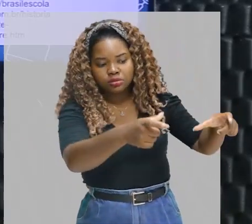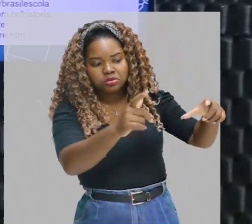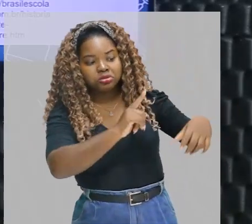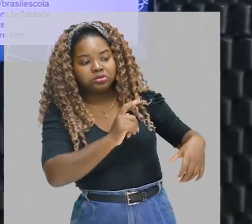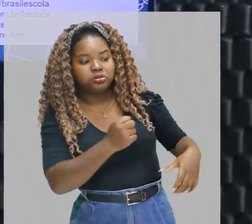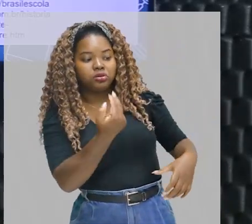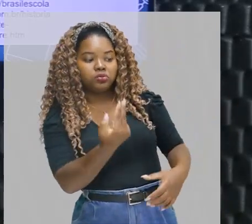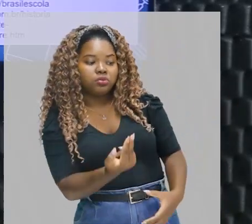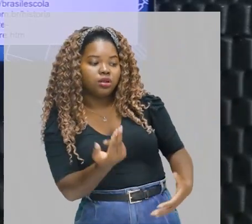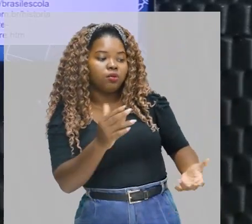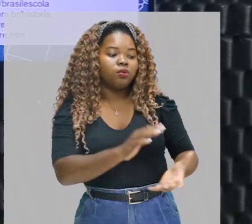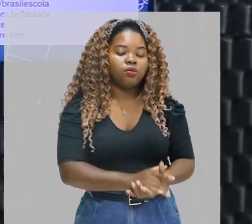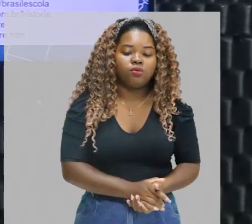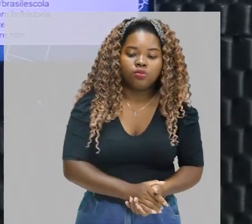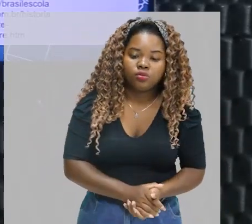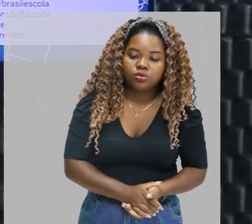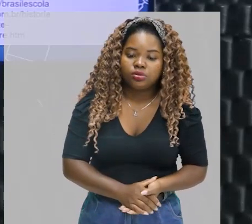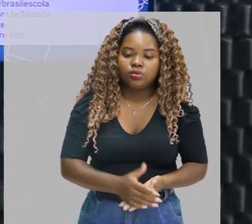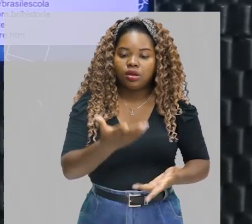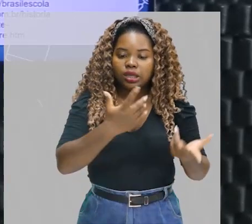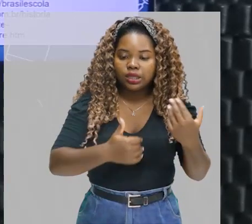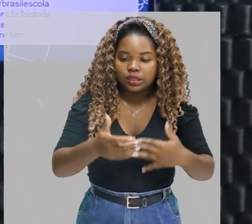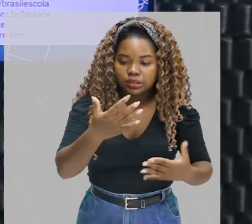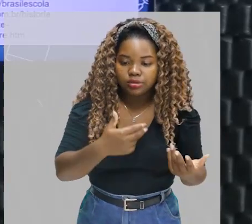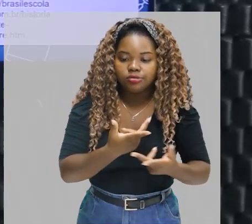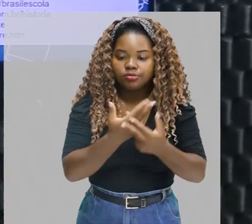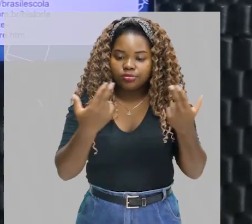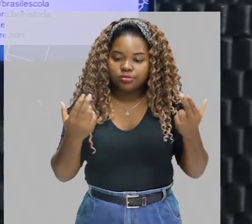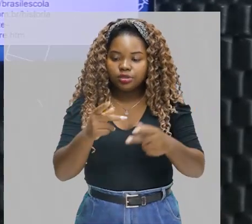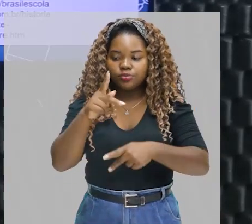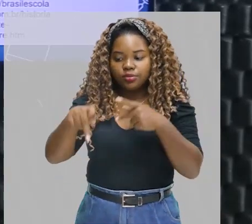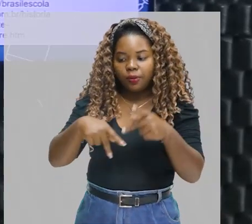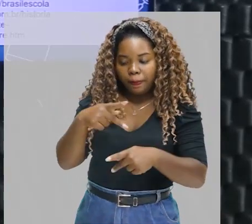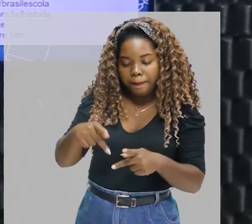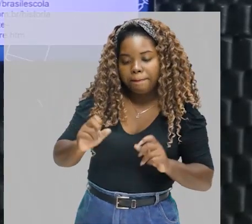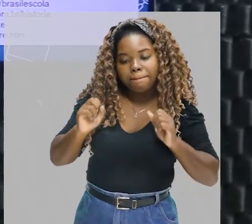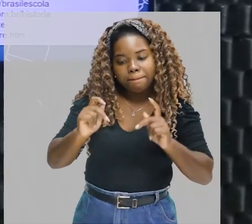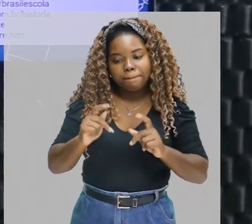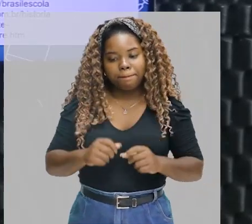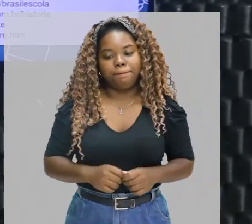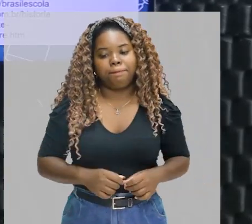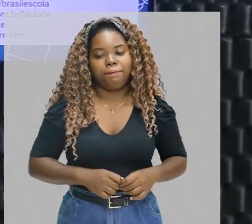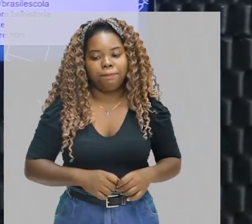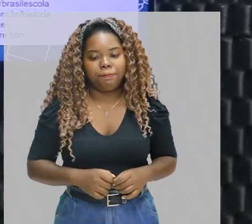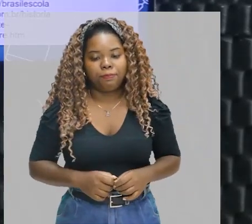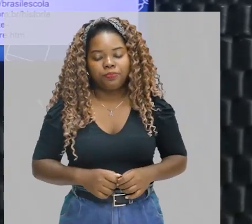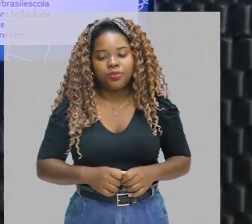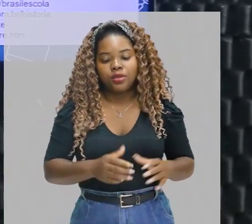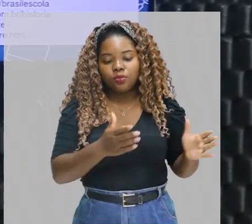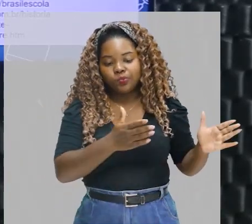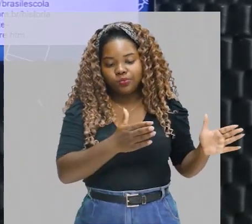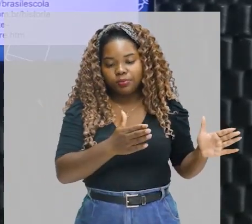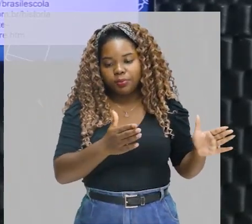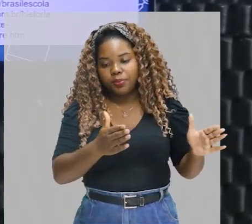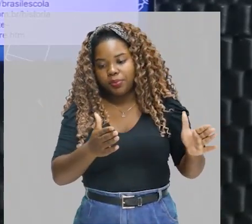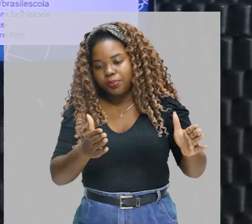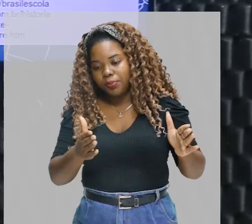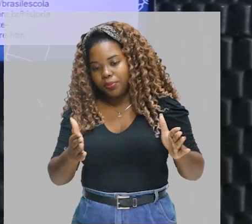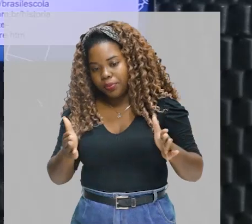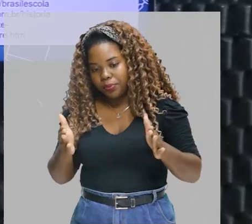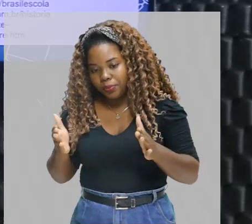tinha ou não tinha, né, alimento, né, para aquele povo, tá ok? Então esse processo